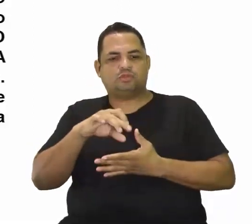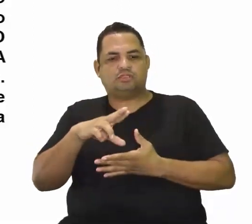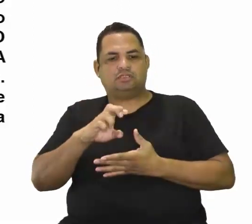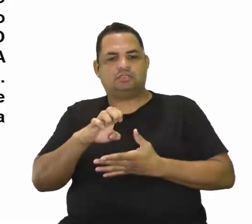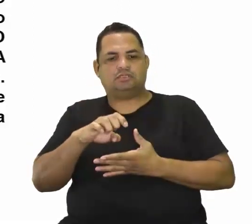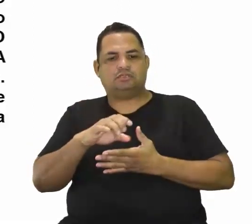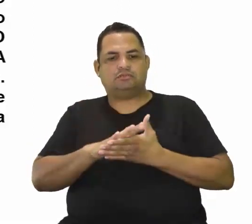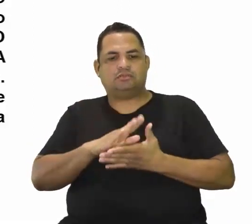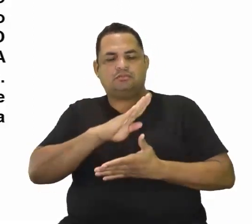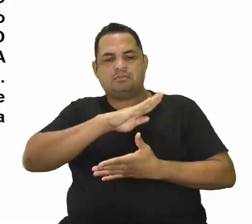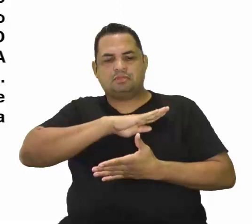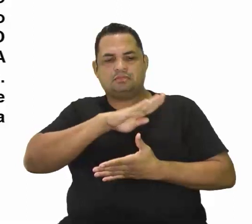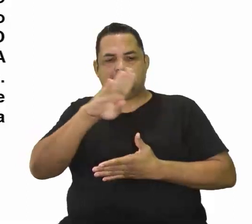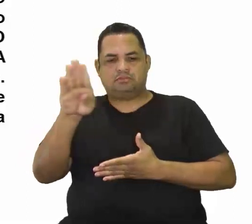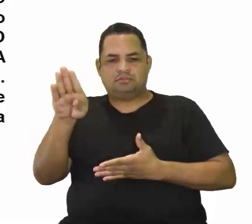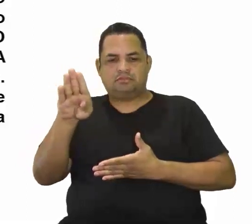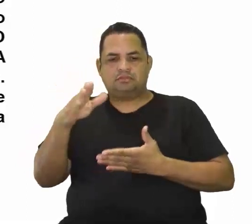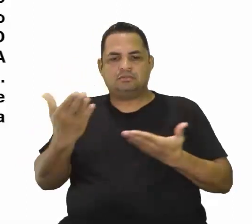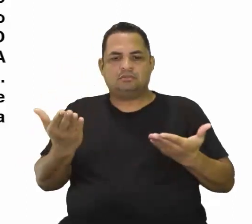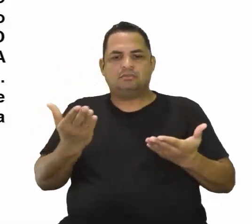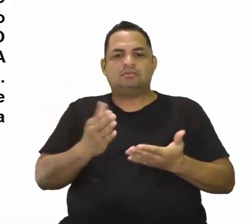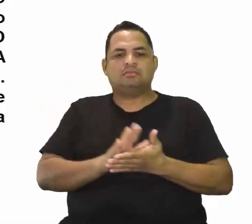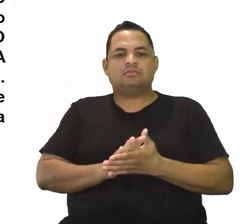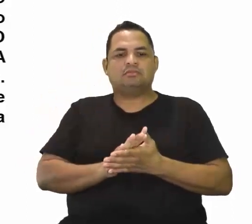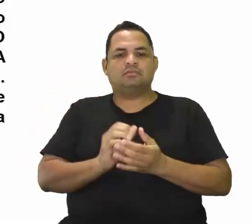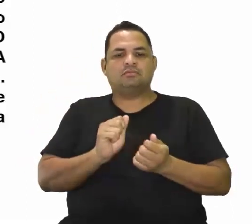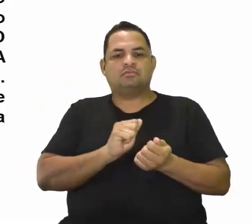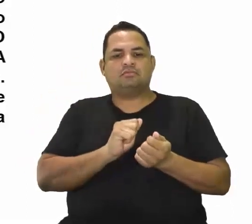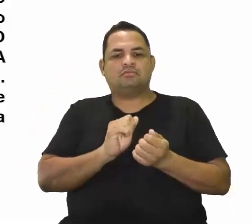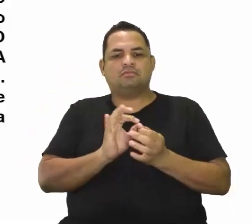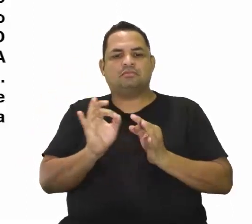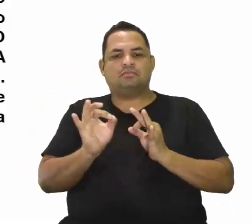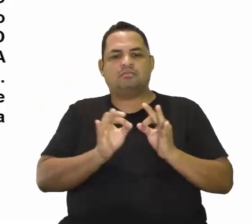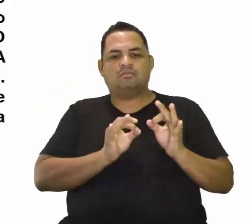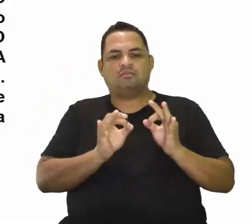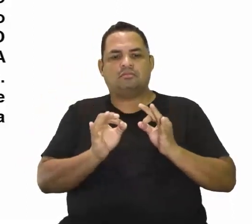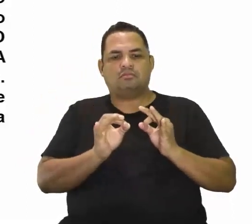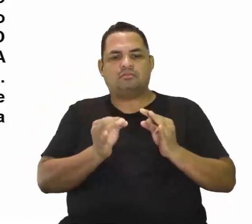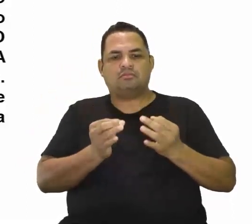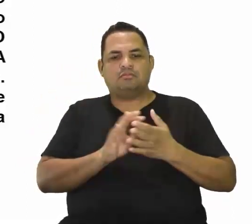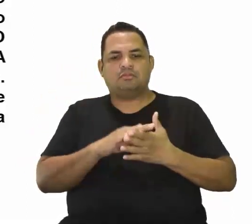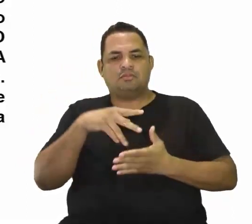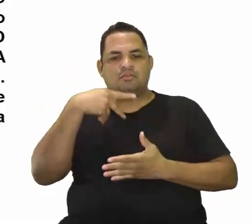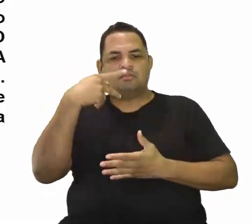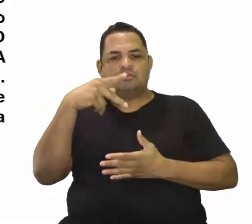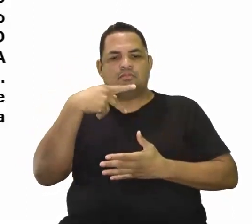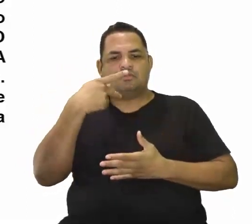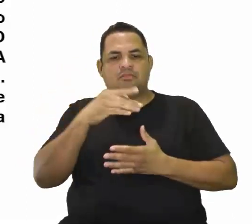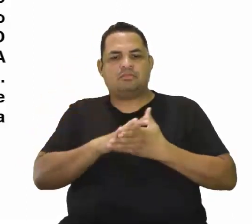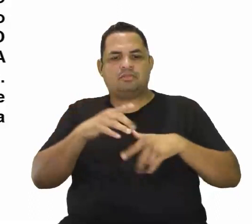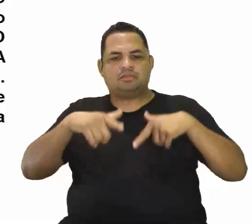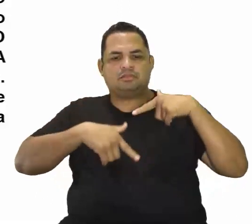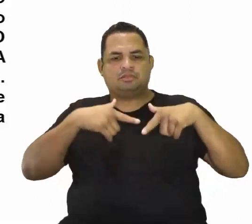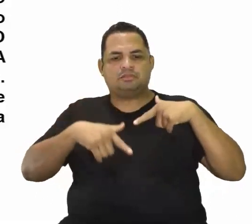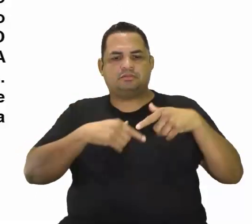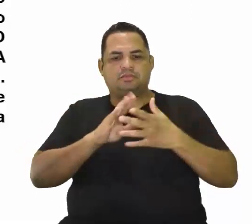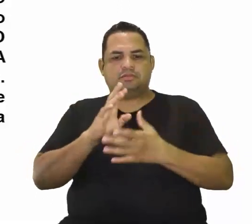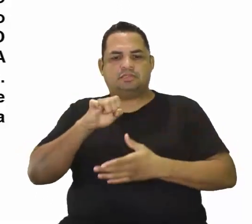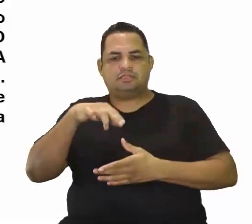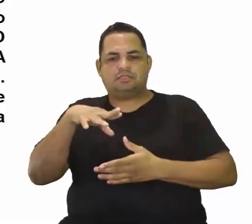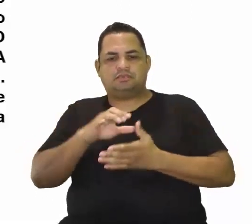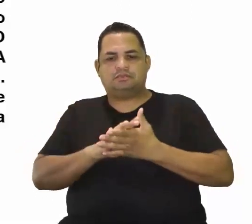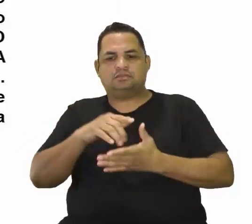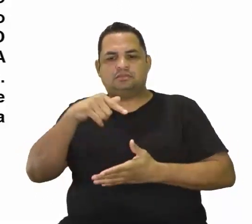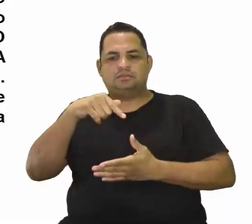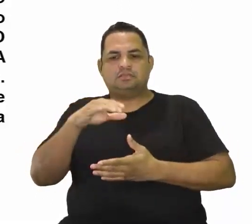Mussolini, Benito Mussolini, que dirigiu essas palavras aos operários milaneses, no